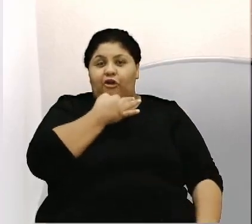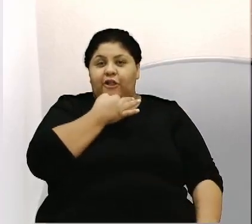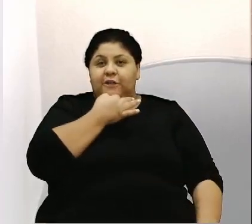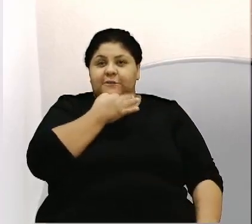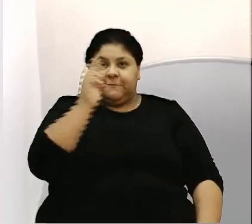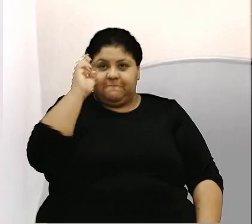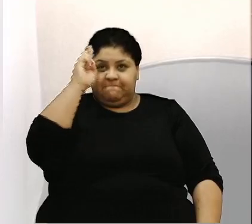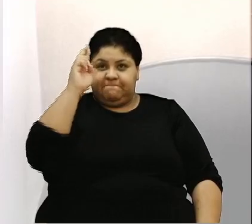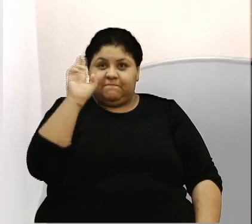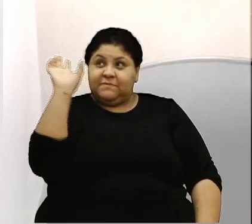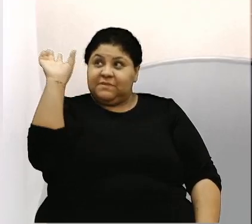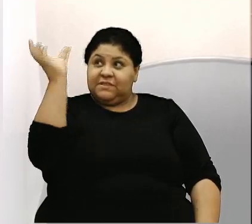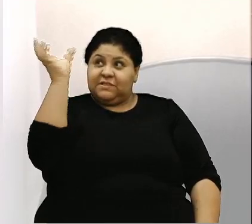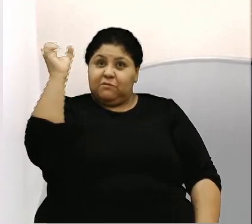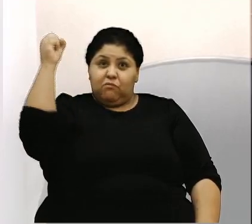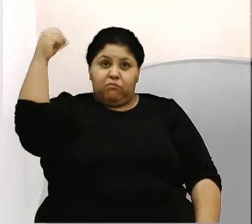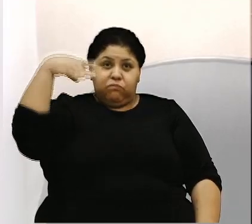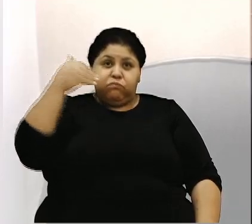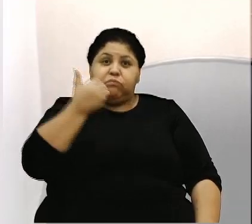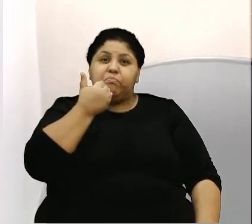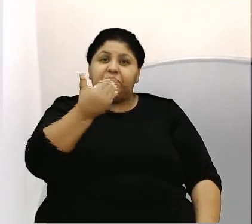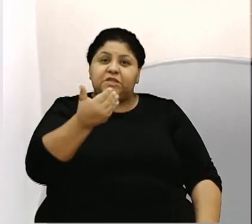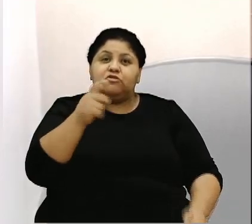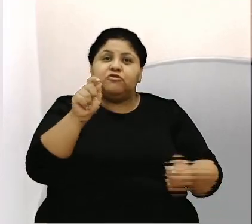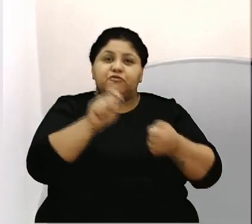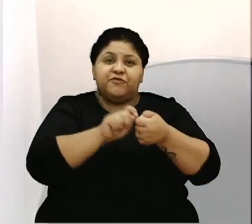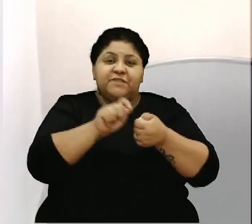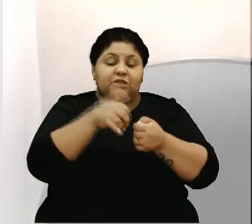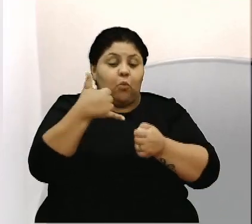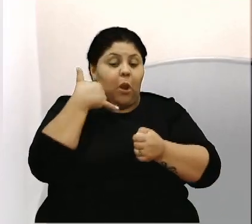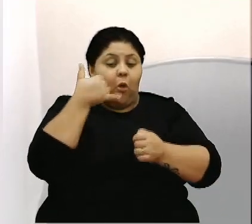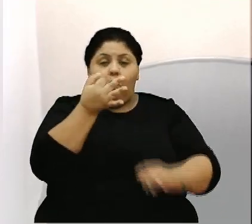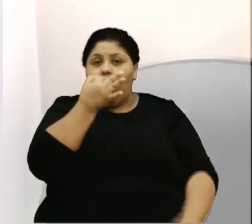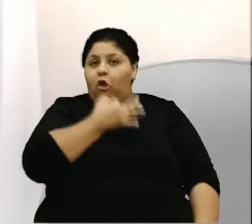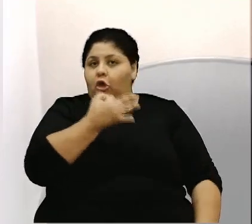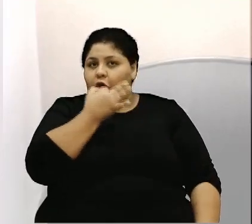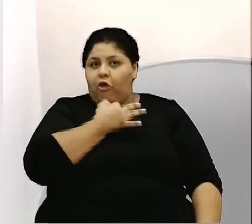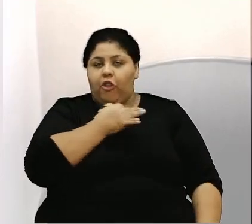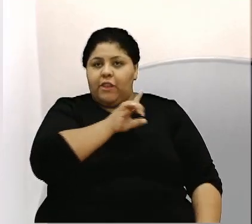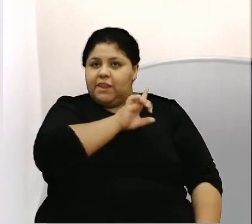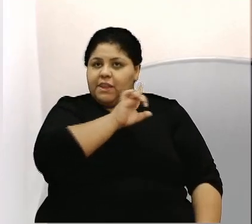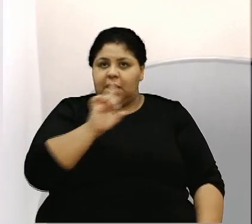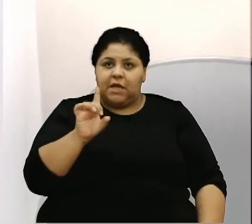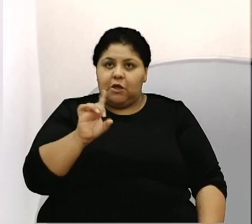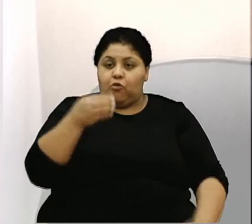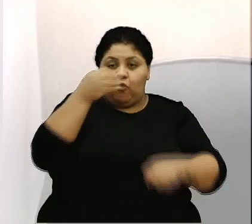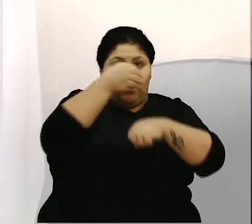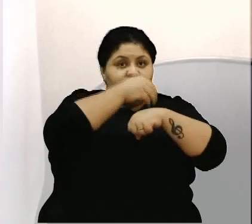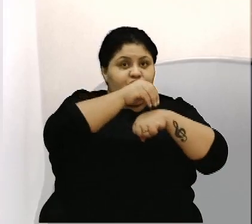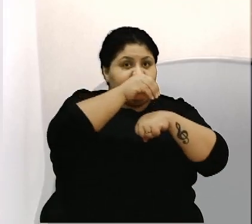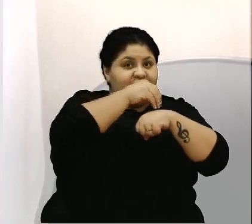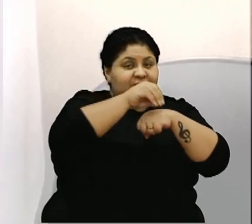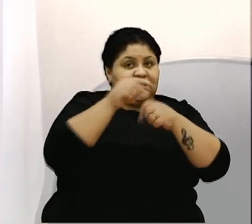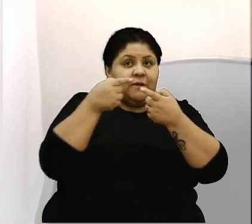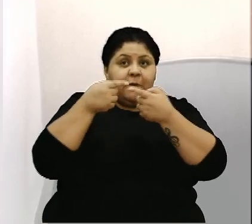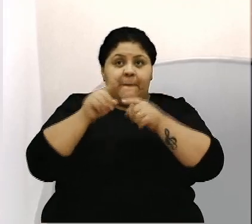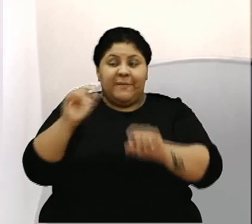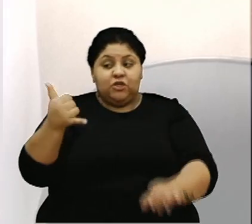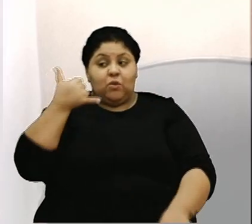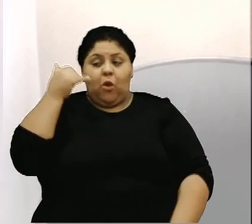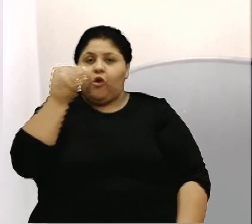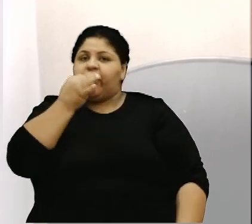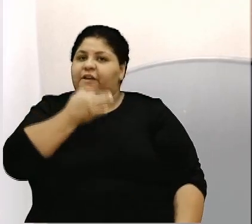da iluminação e nos pediu que fizesse o Alô Caxias, que não se fizesse a indicação, que seria